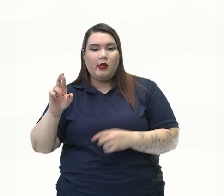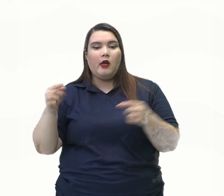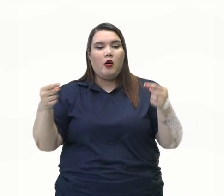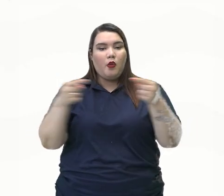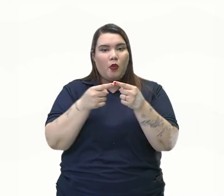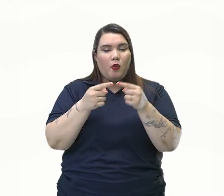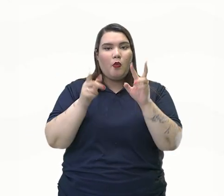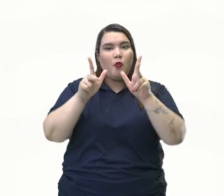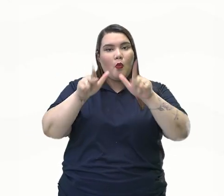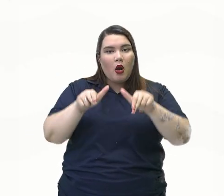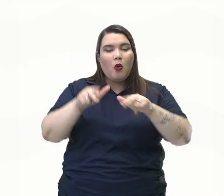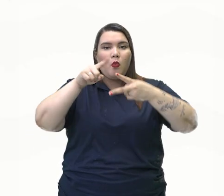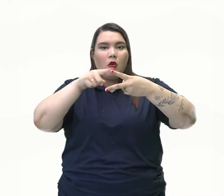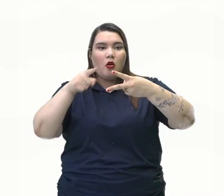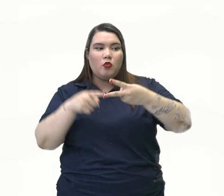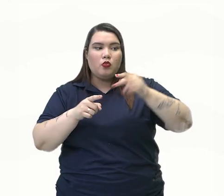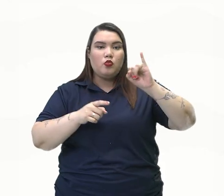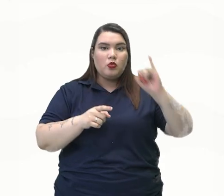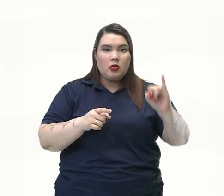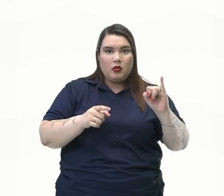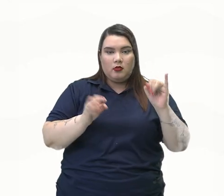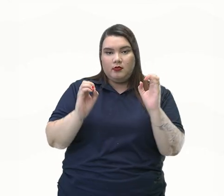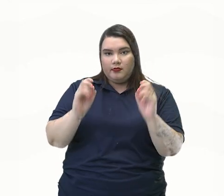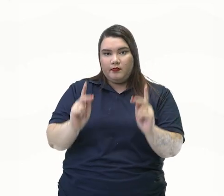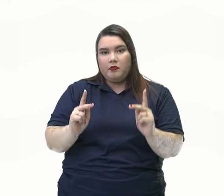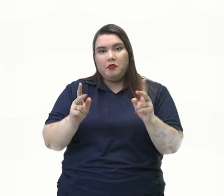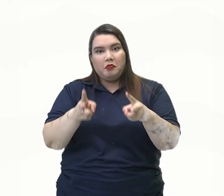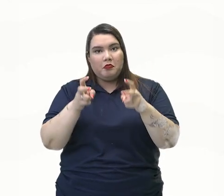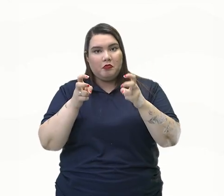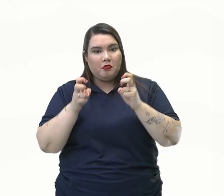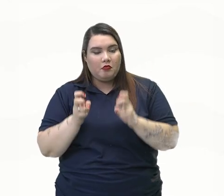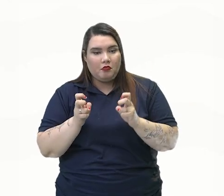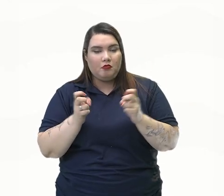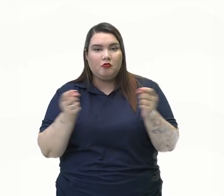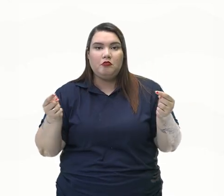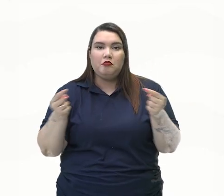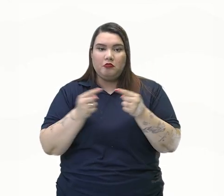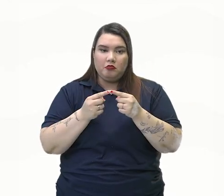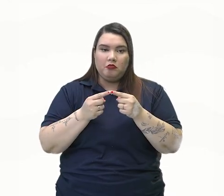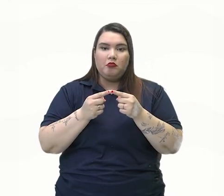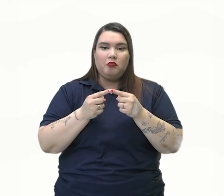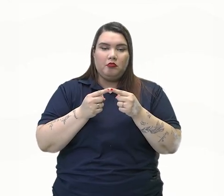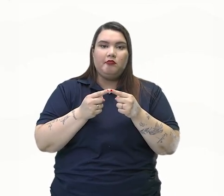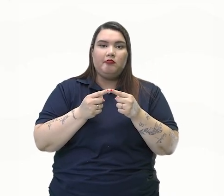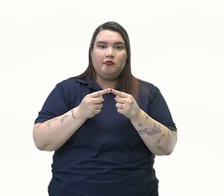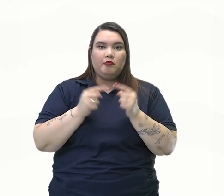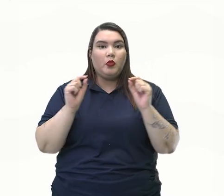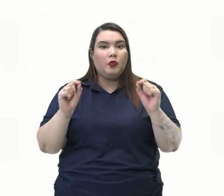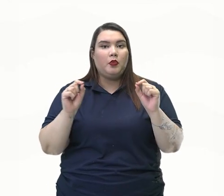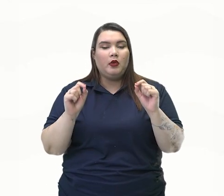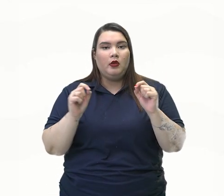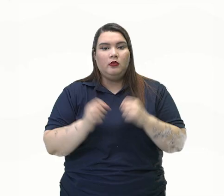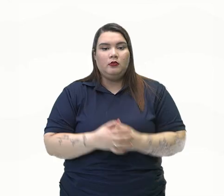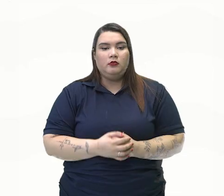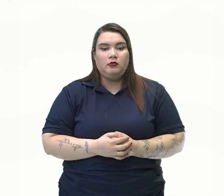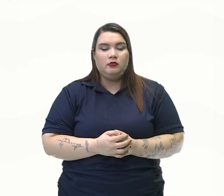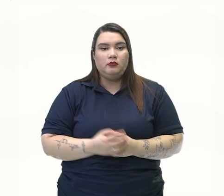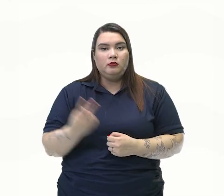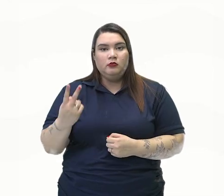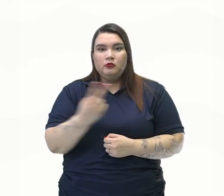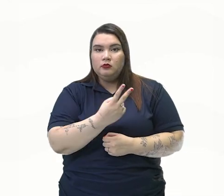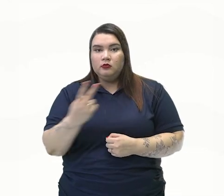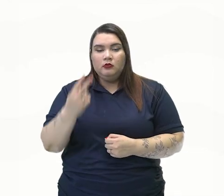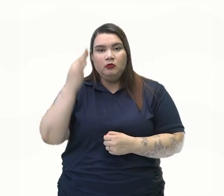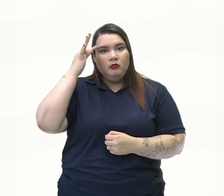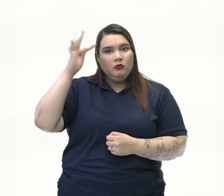de incidência. Você percebe aí, neste caso, você percebe que